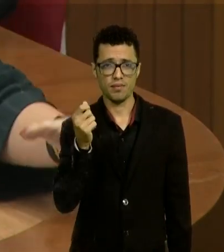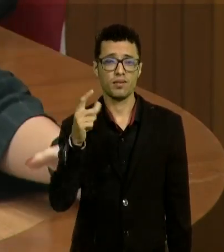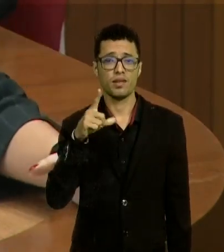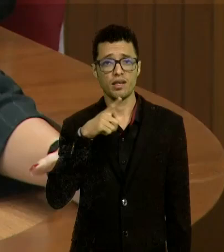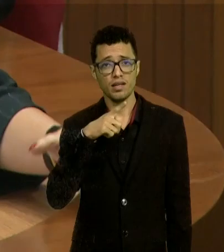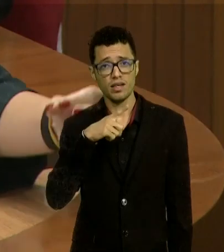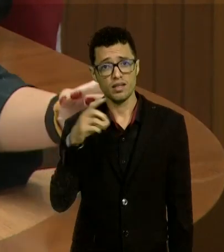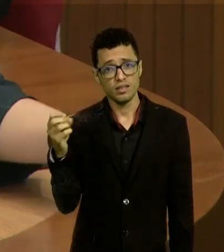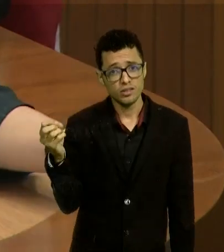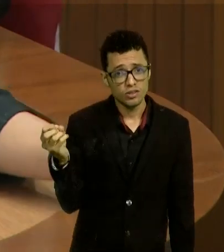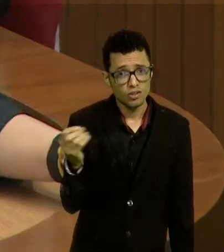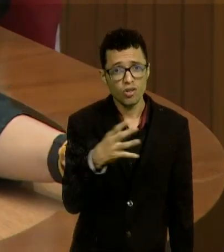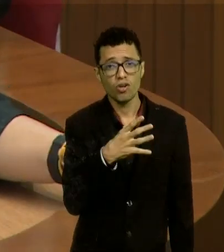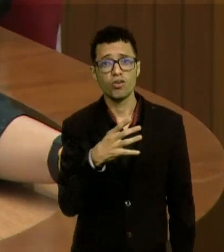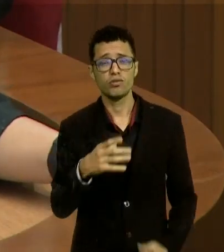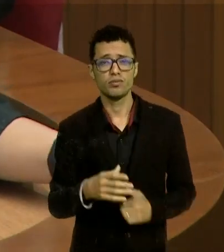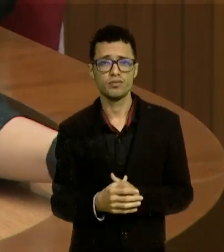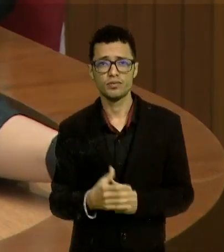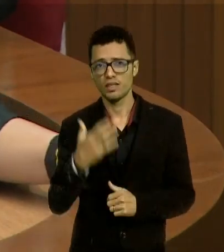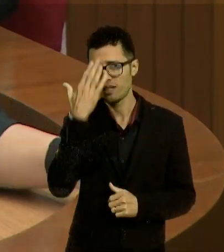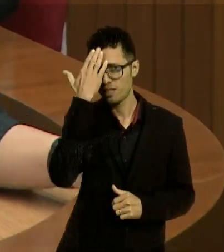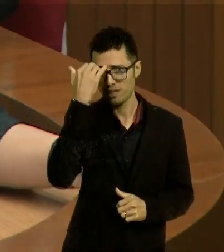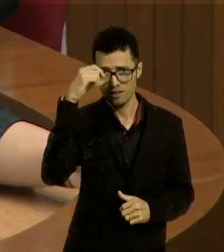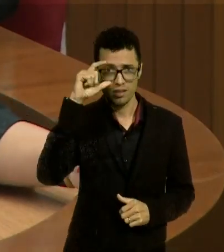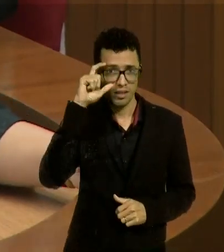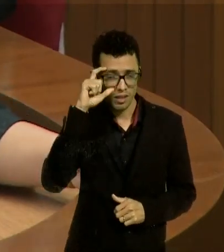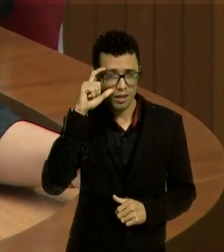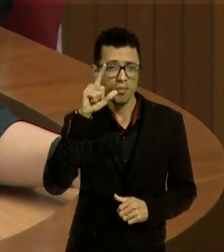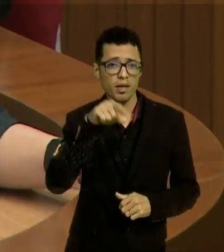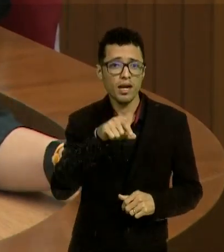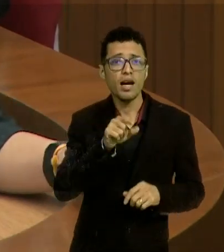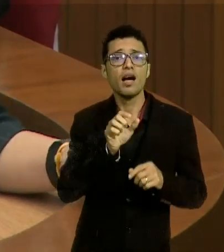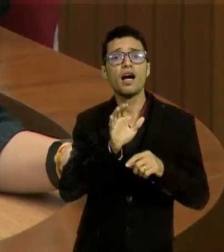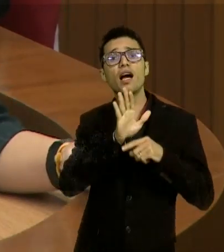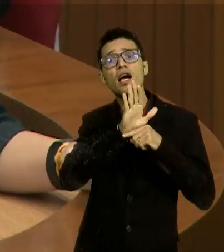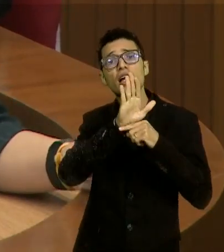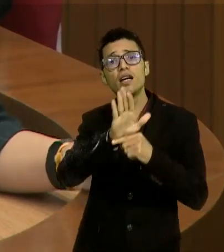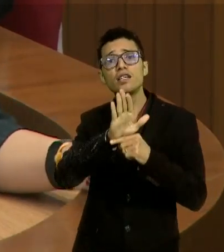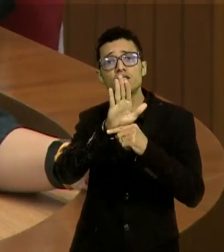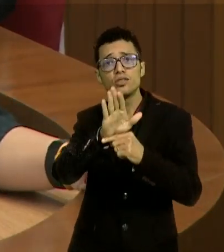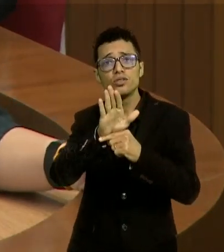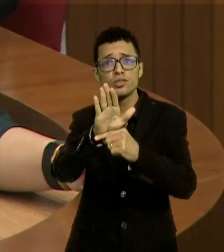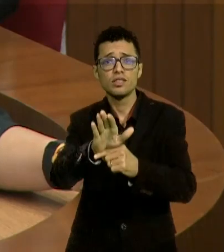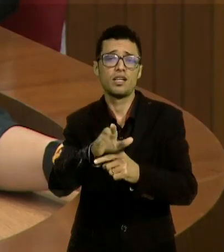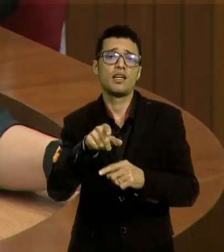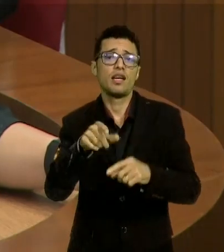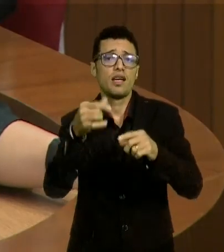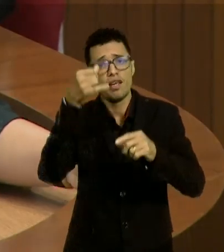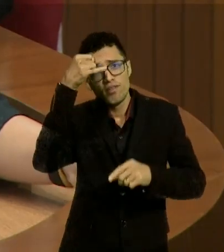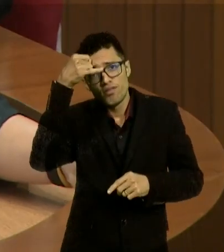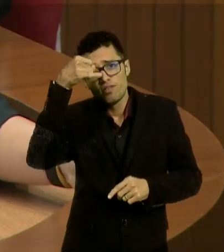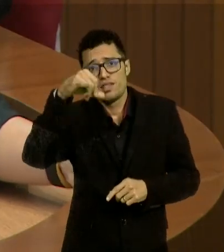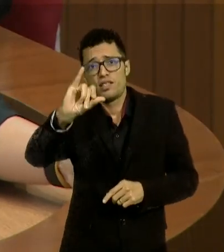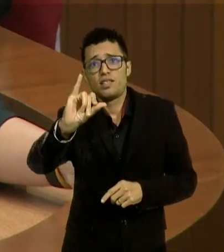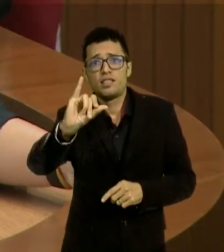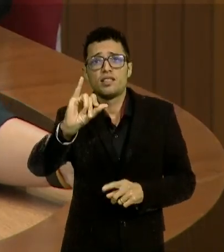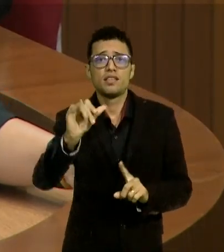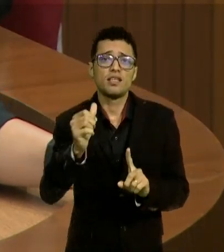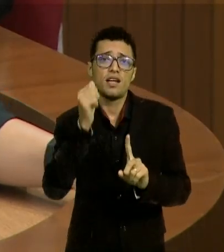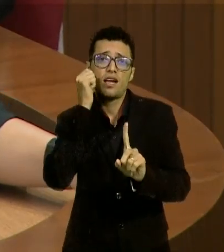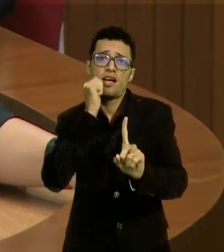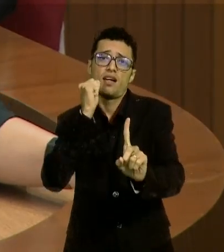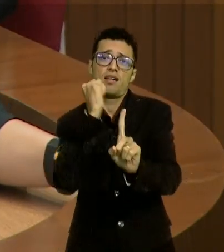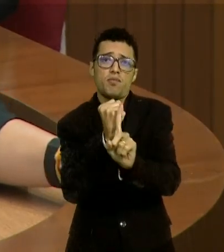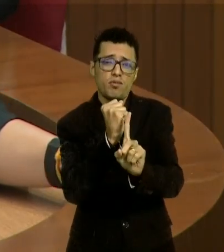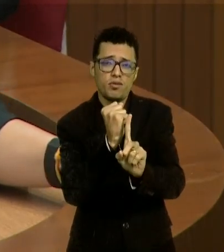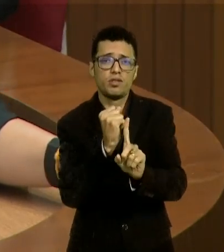para ajudar no combate ao feminicídio na nossa cidade, na nossa região, que é muito